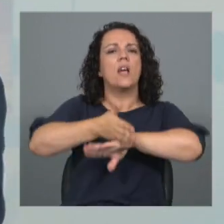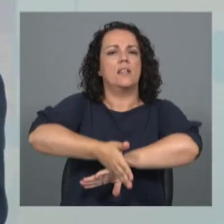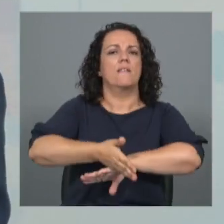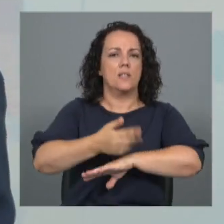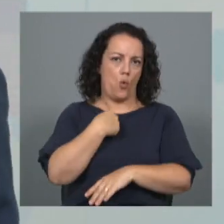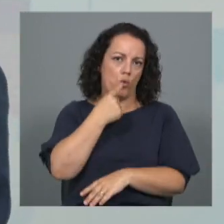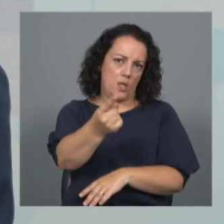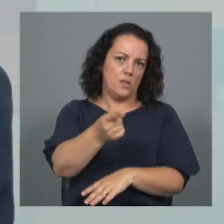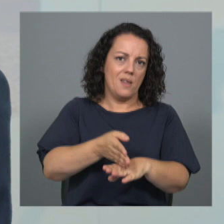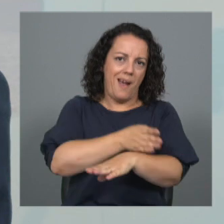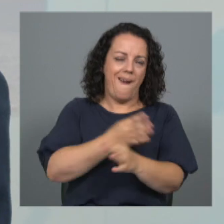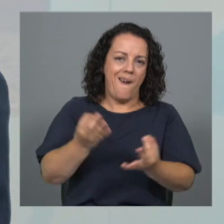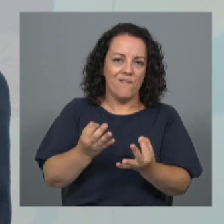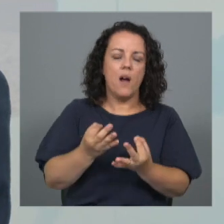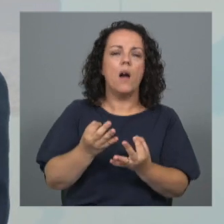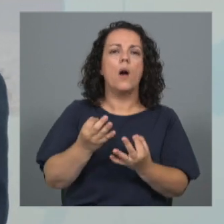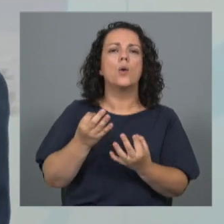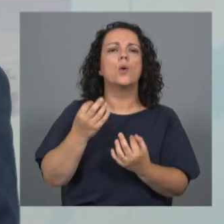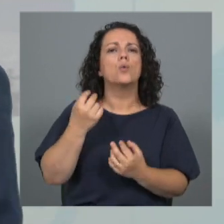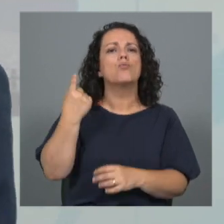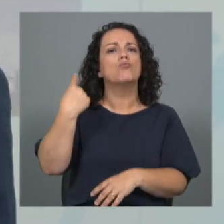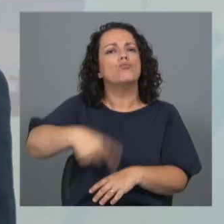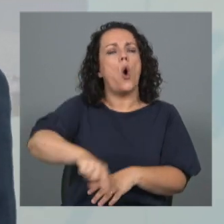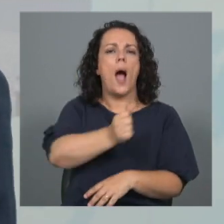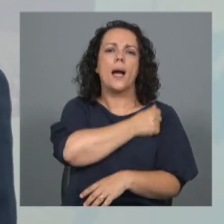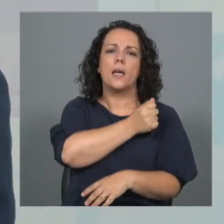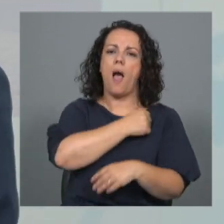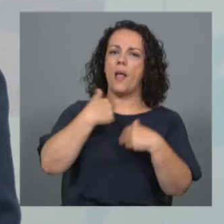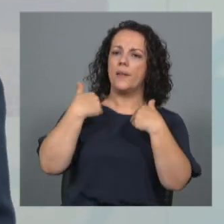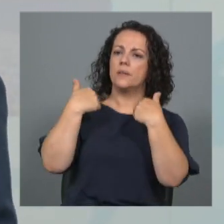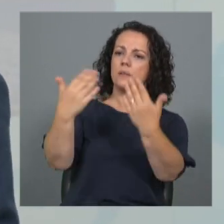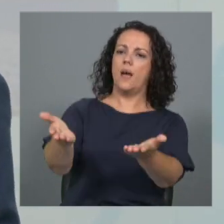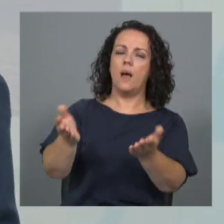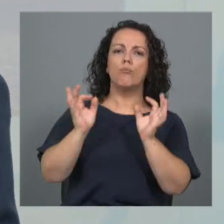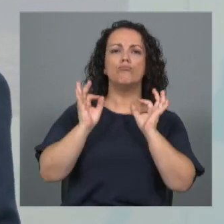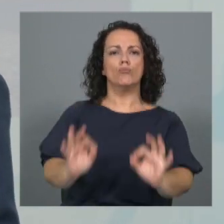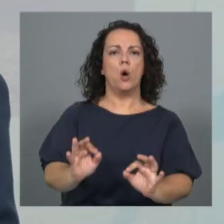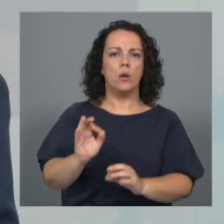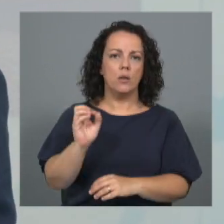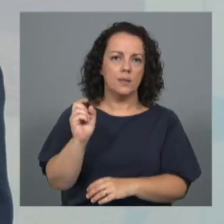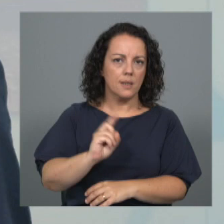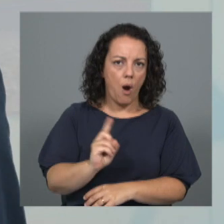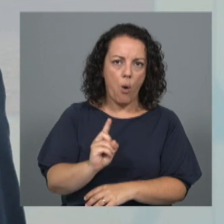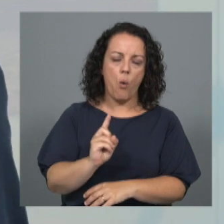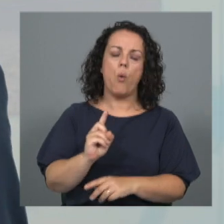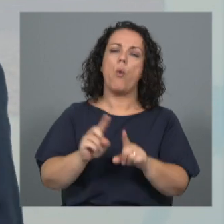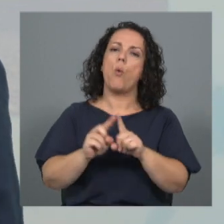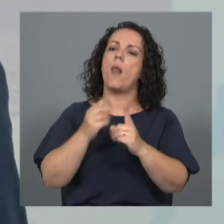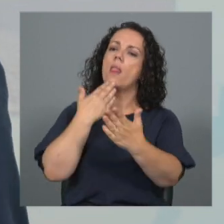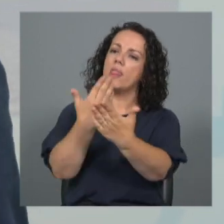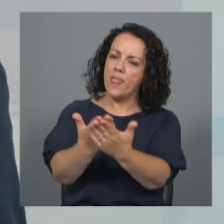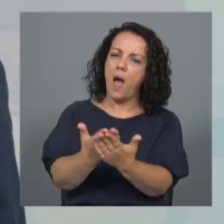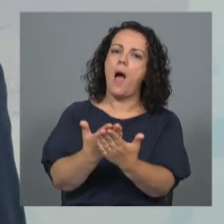só prover a habitação, o espaço para que a pessoa possa, de facto, estar num contexto